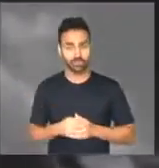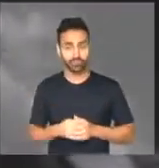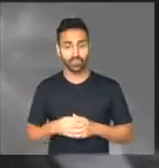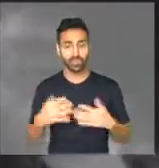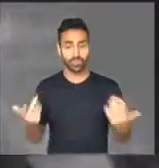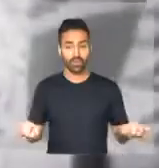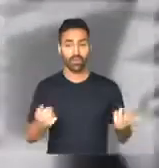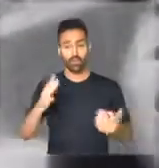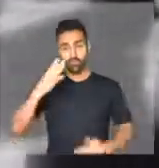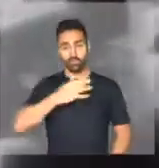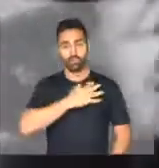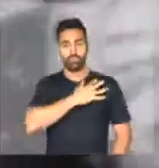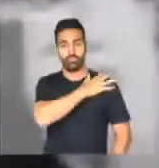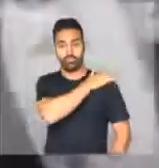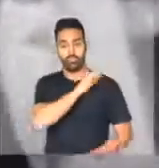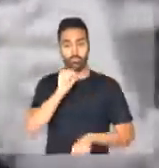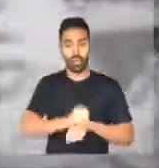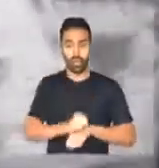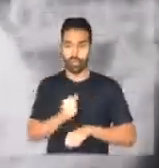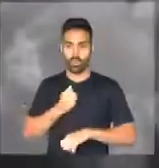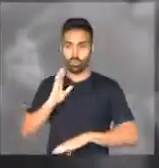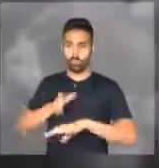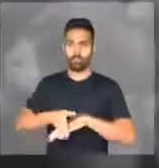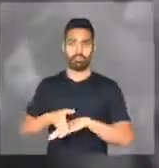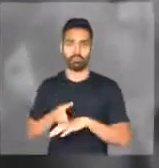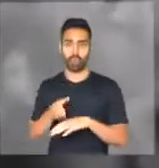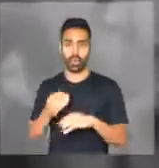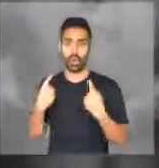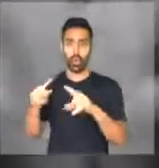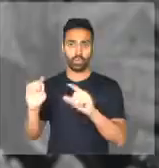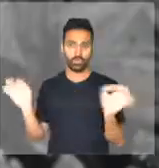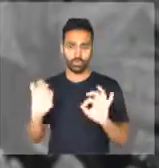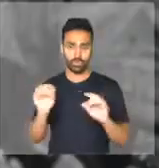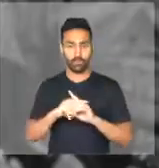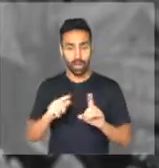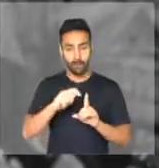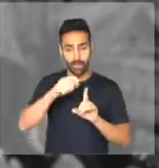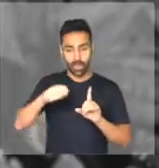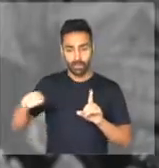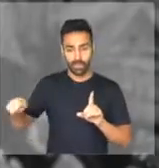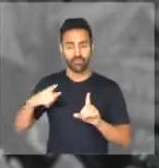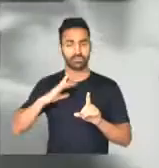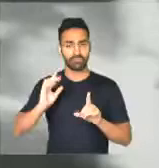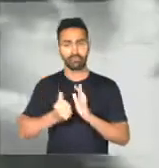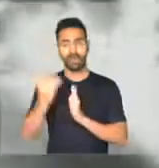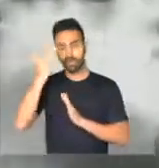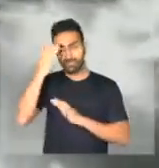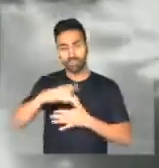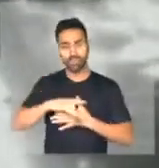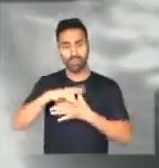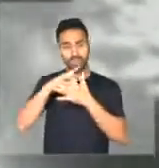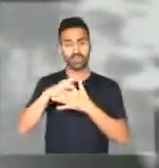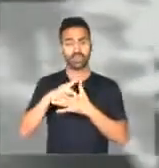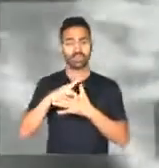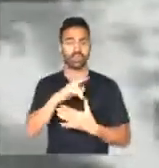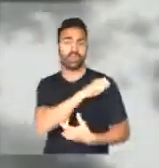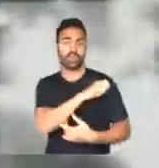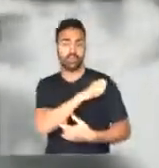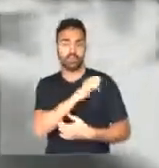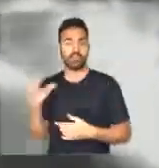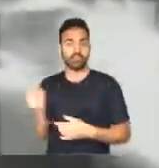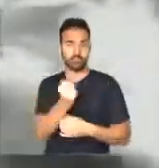regime militar recuou e não reprimiu esse protesto, mas nos meses seguintes, diversos líderes estudantis foram